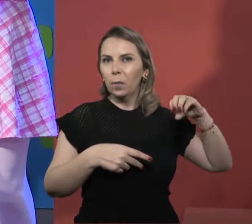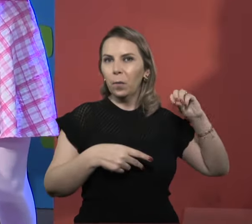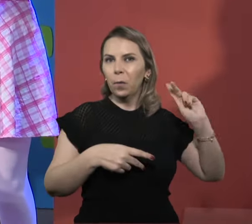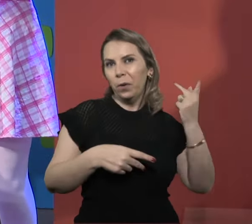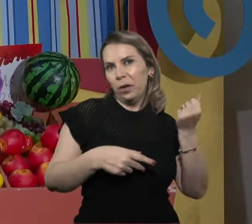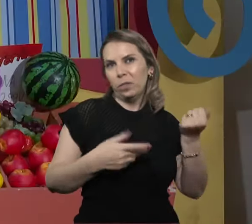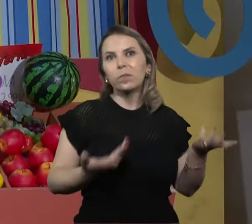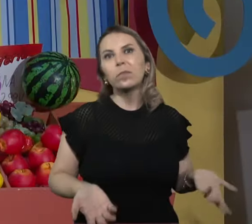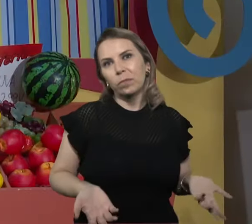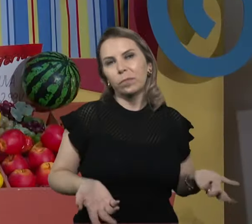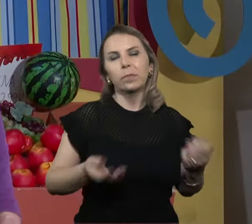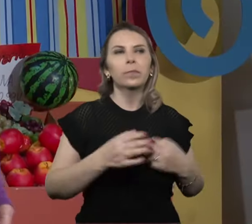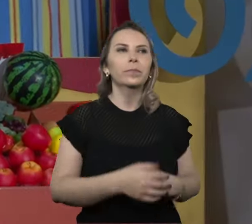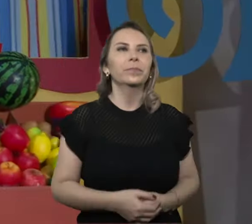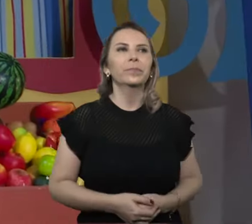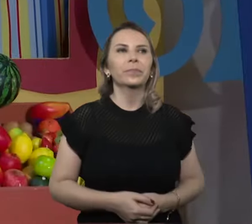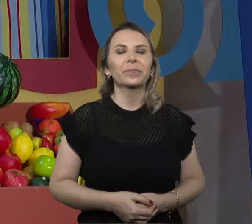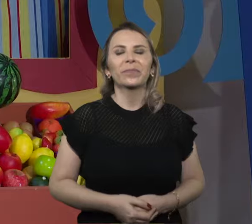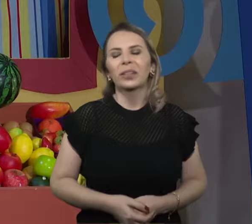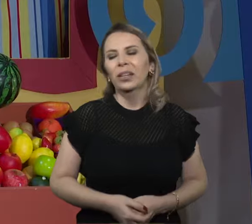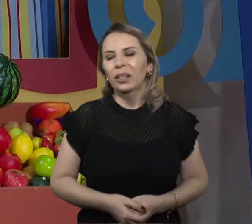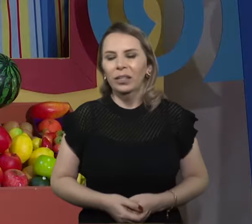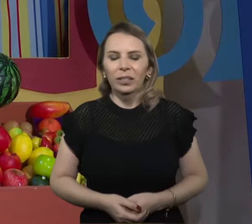irmã dele. Ai.